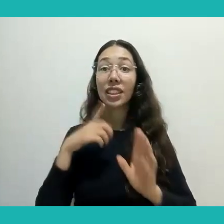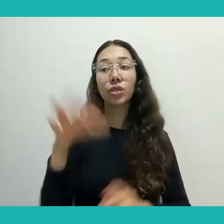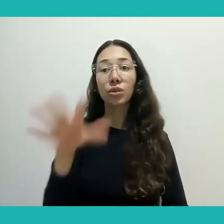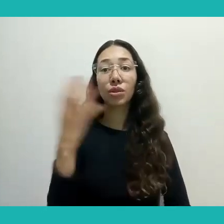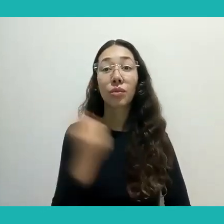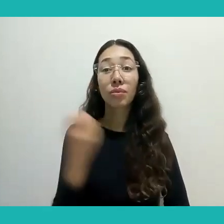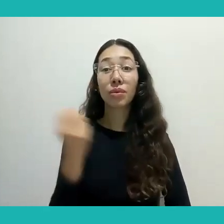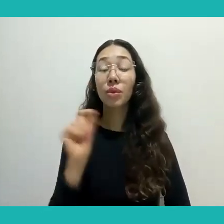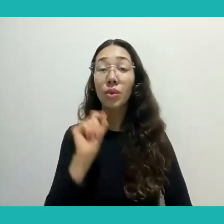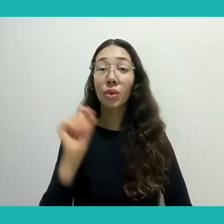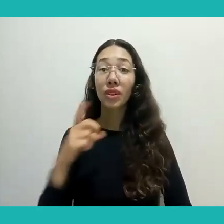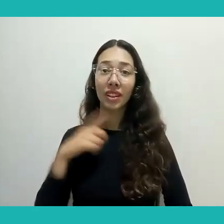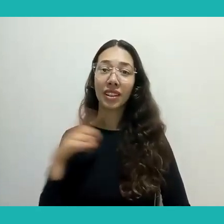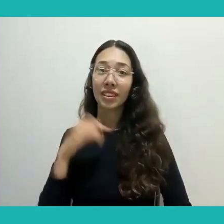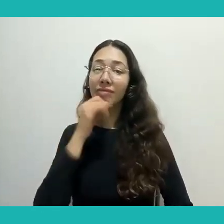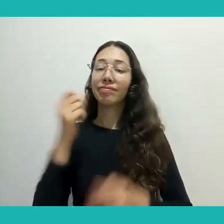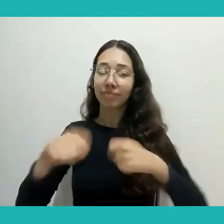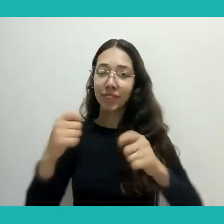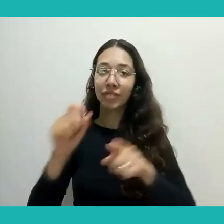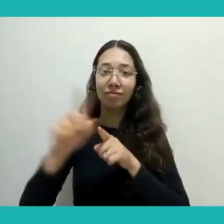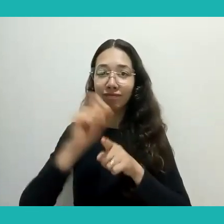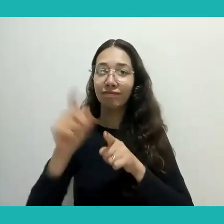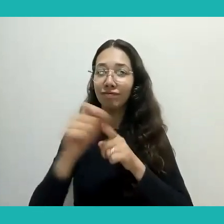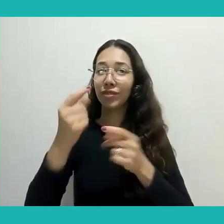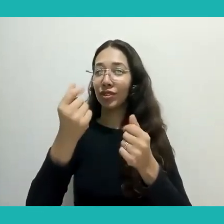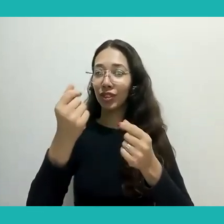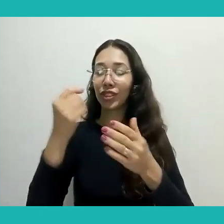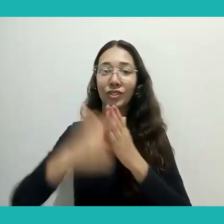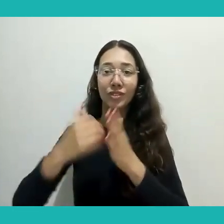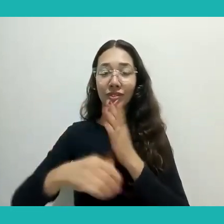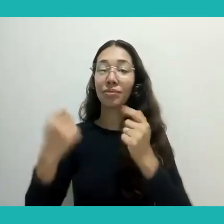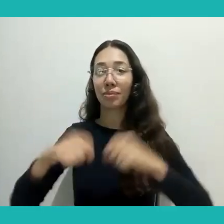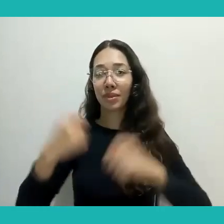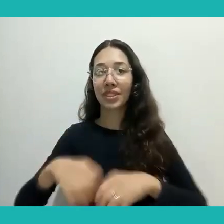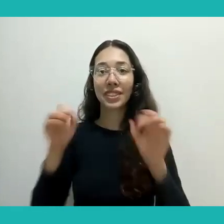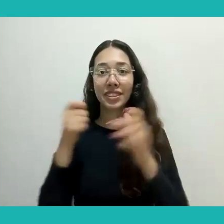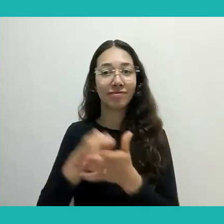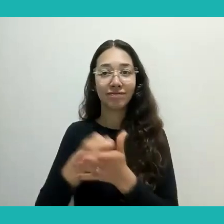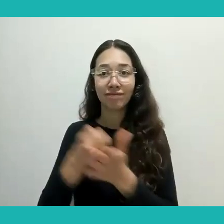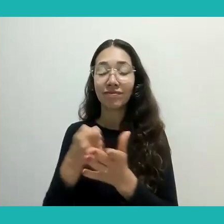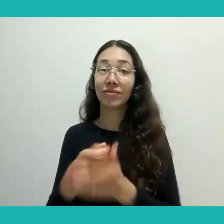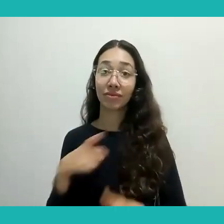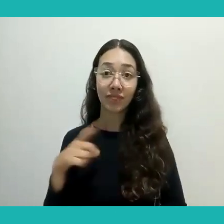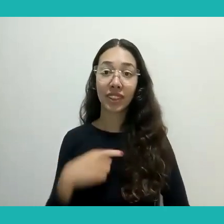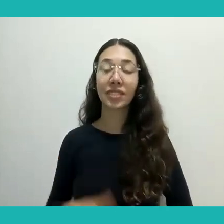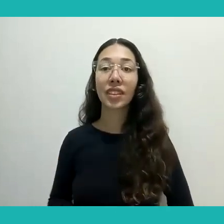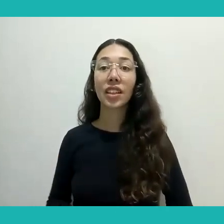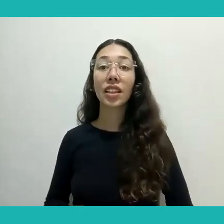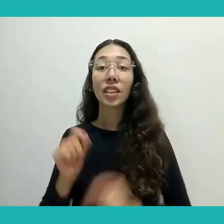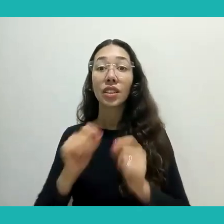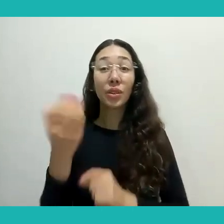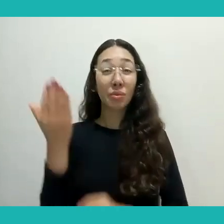ser contribuintes obrigatórios. Então, aqueles pensionistas cujo genitor optou em vida pelo recolhimento dos